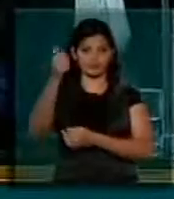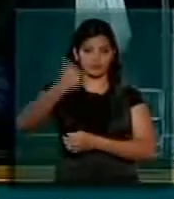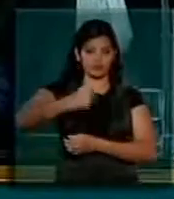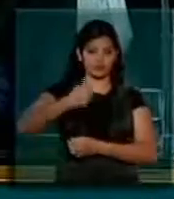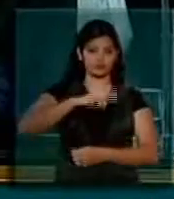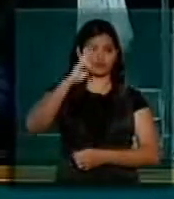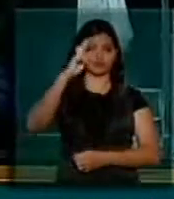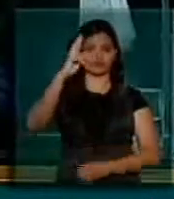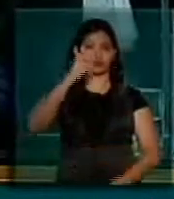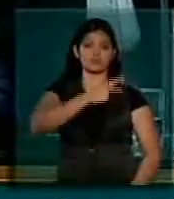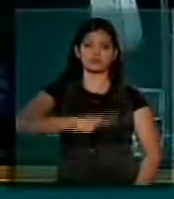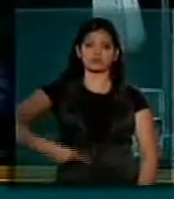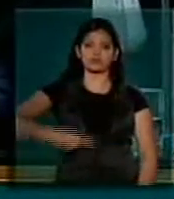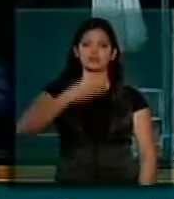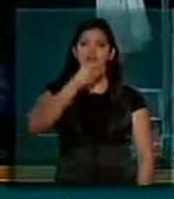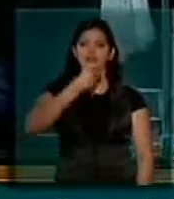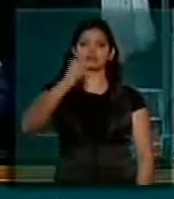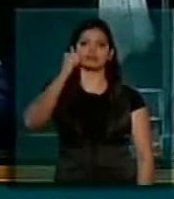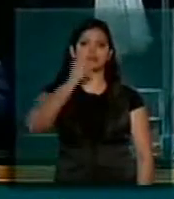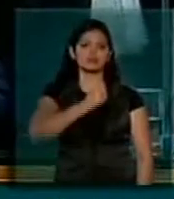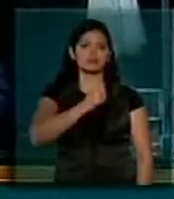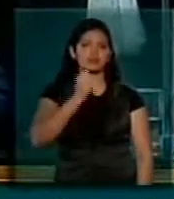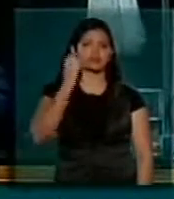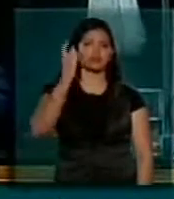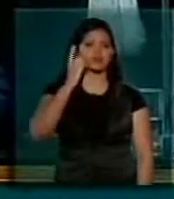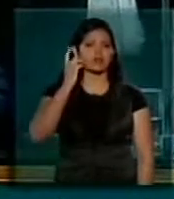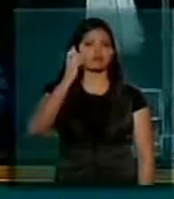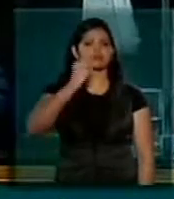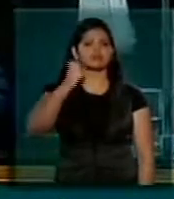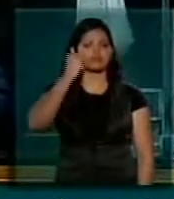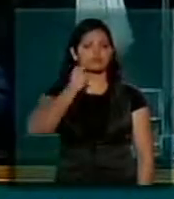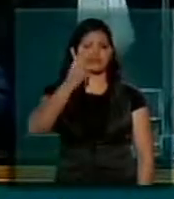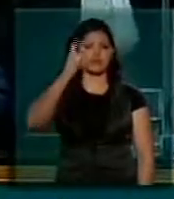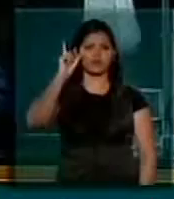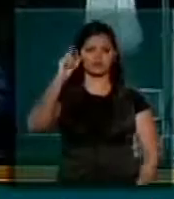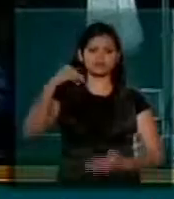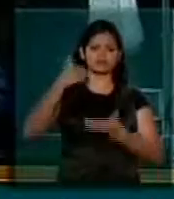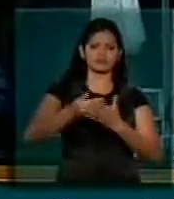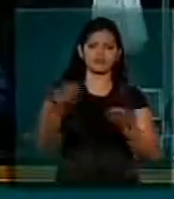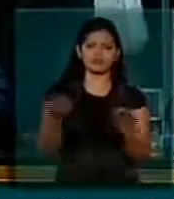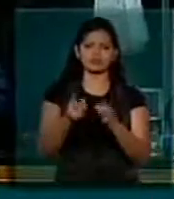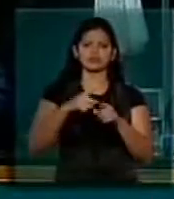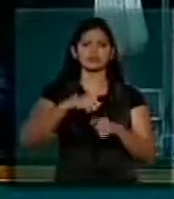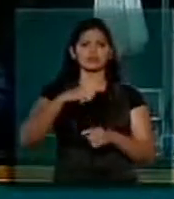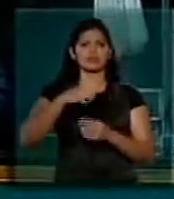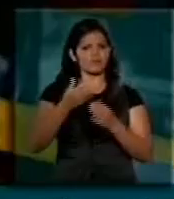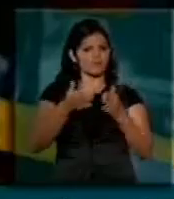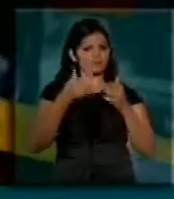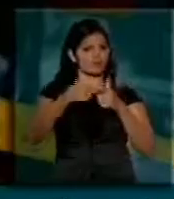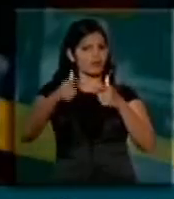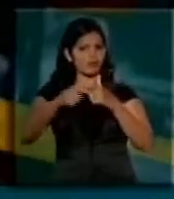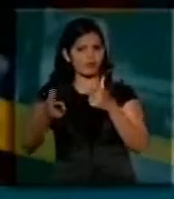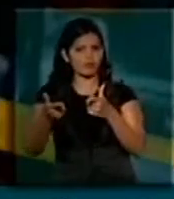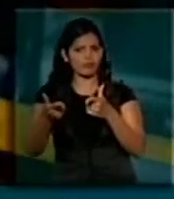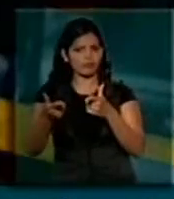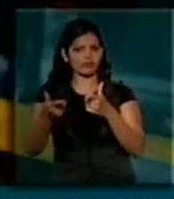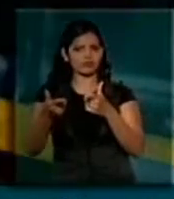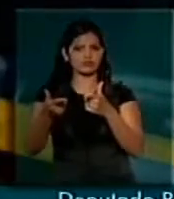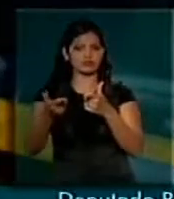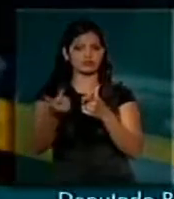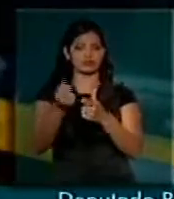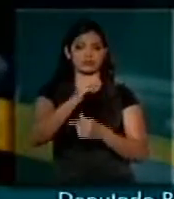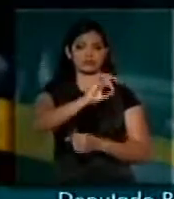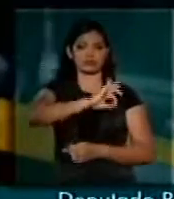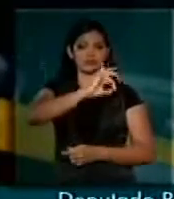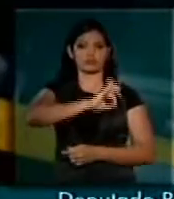Senhoras e senhores deputados e senadores, olhe, de ontem para hoje houve um alento por parte de muitos policiais militares e bombeiros militares